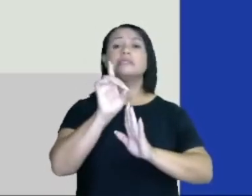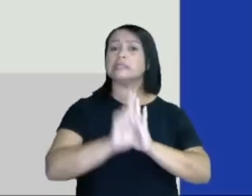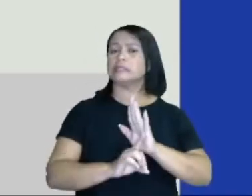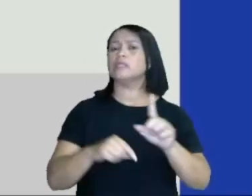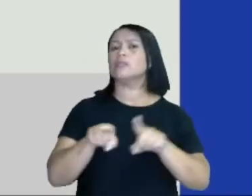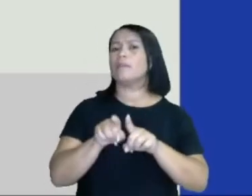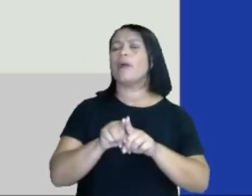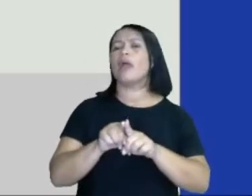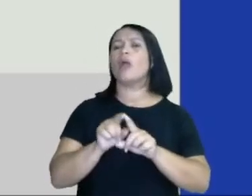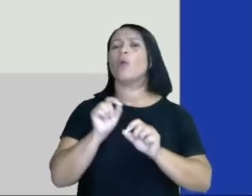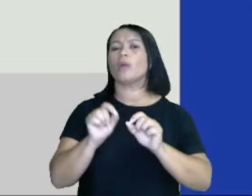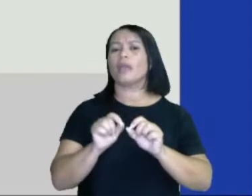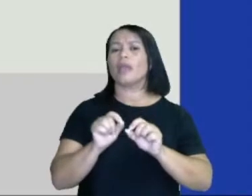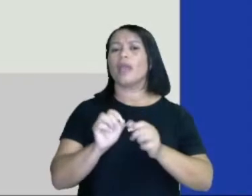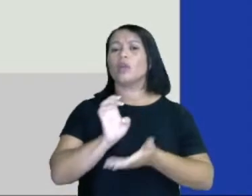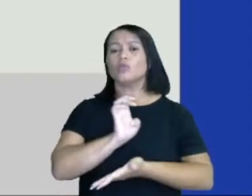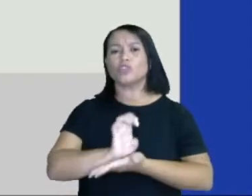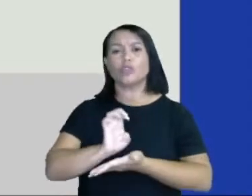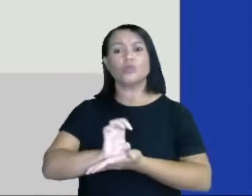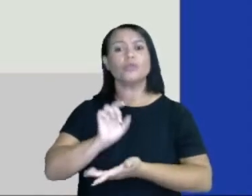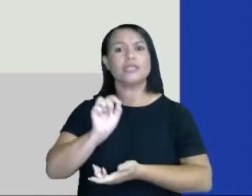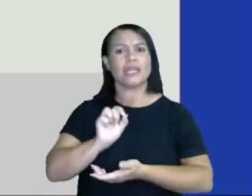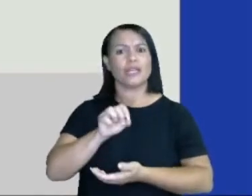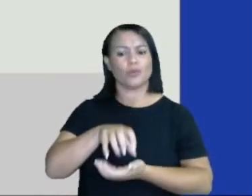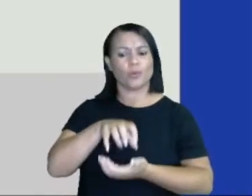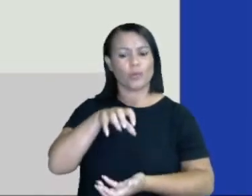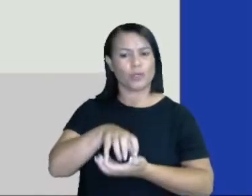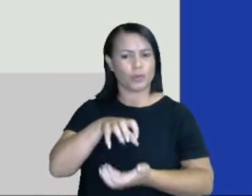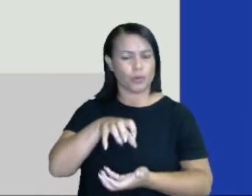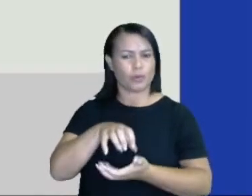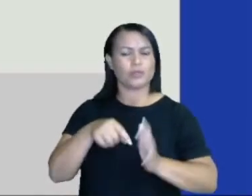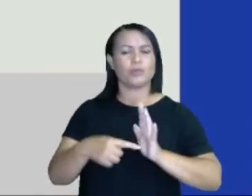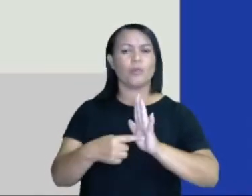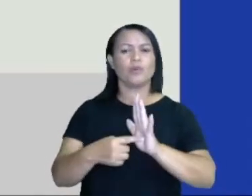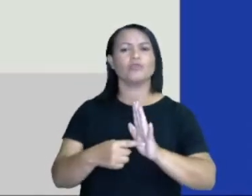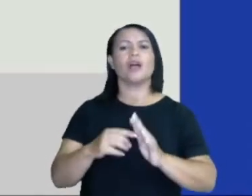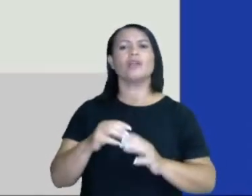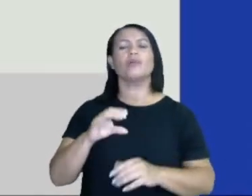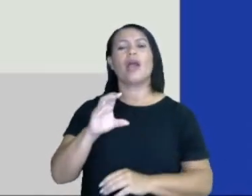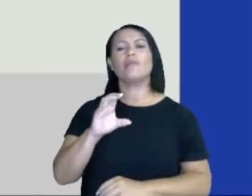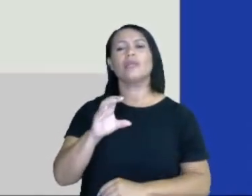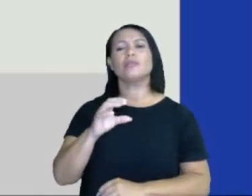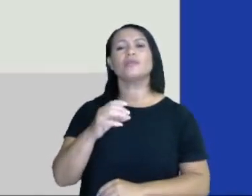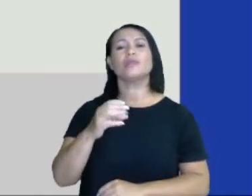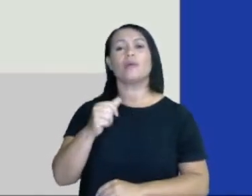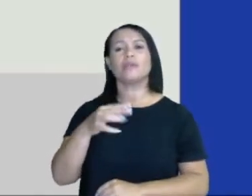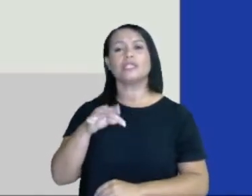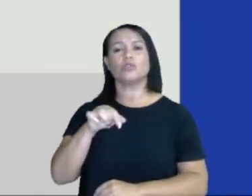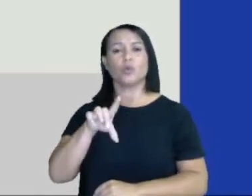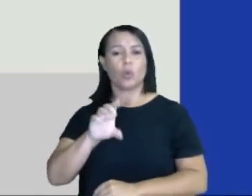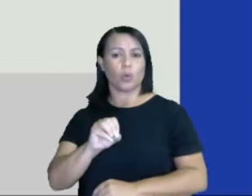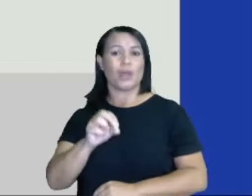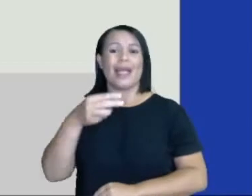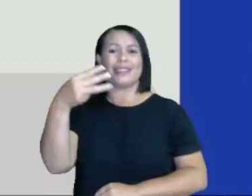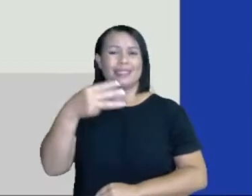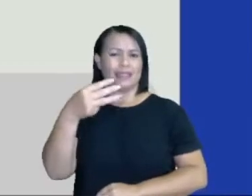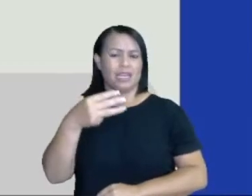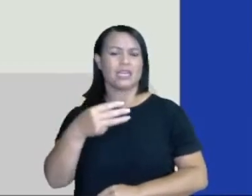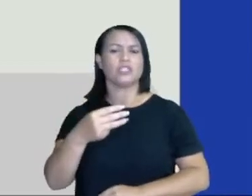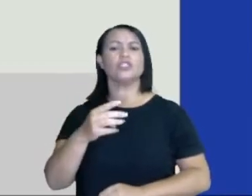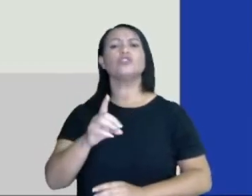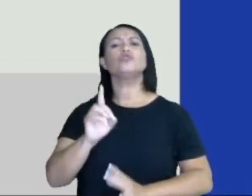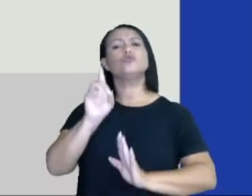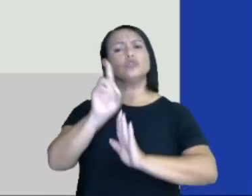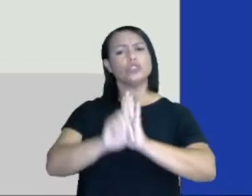um trecho do Estatuto do Idoso, e aqui ele coloca, capítulo 3, do direito à liberdade, ao respeito